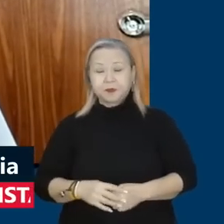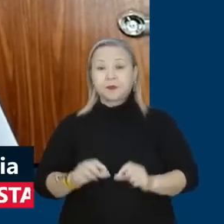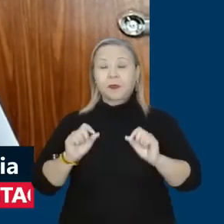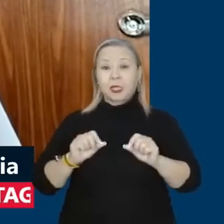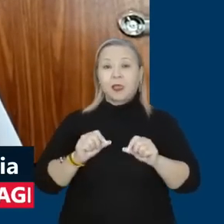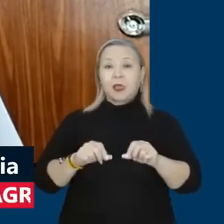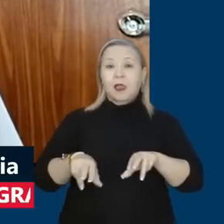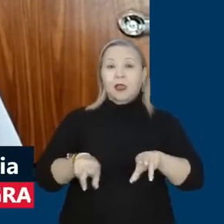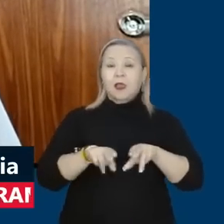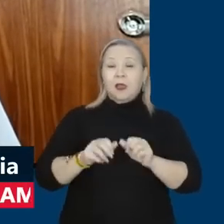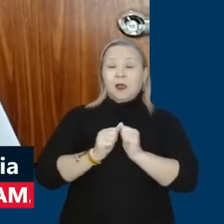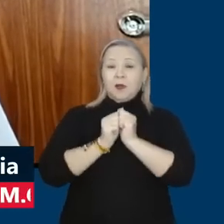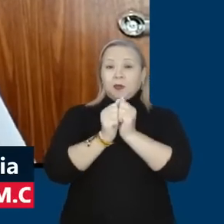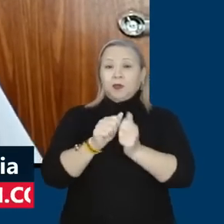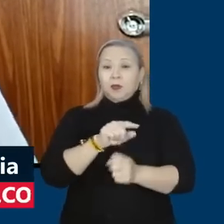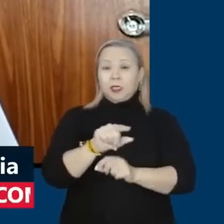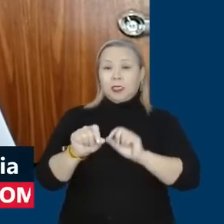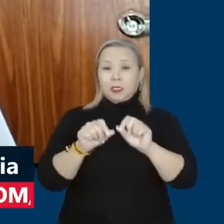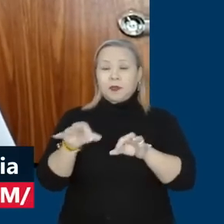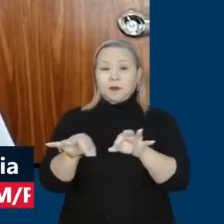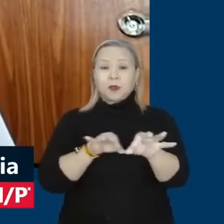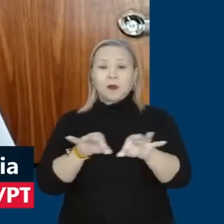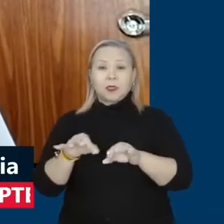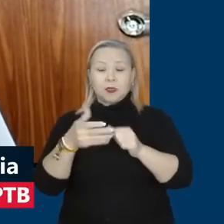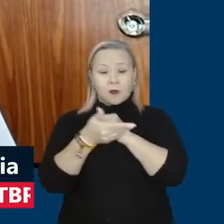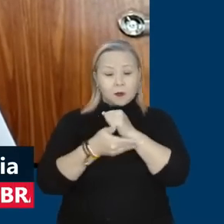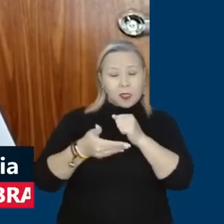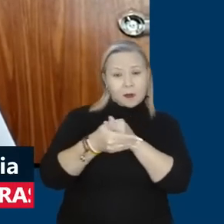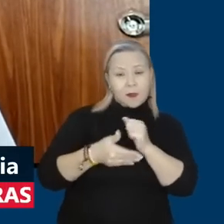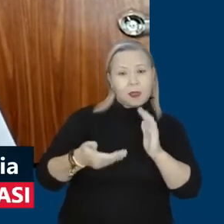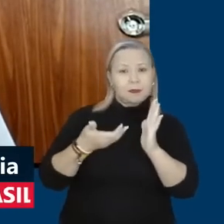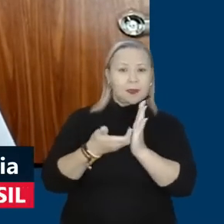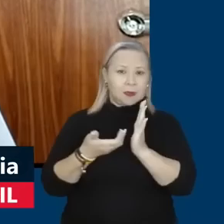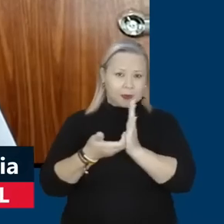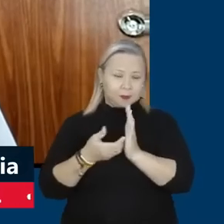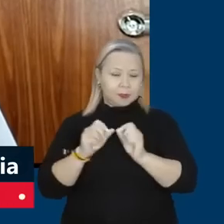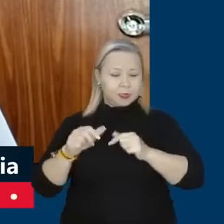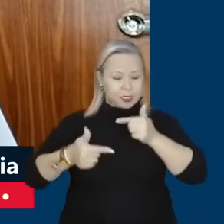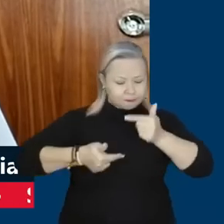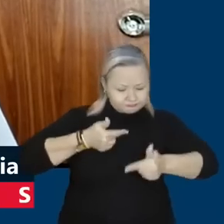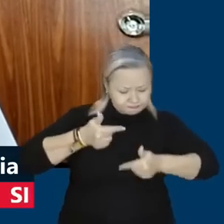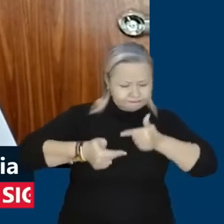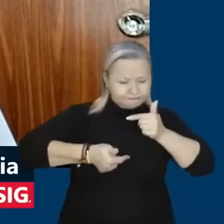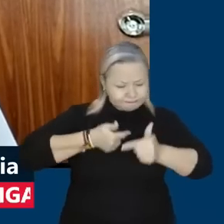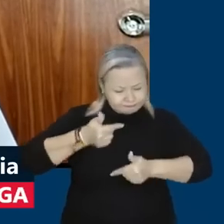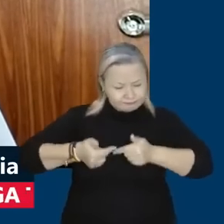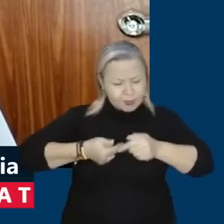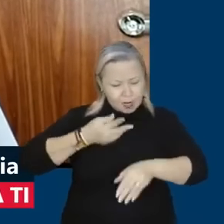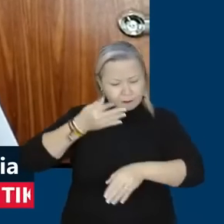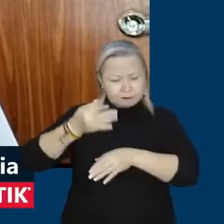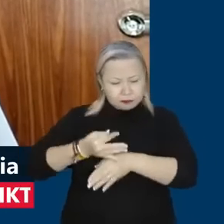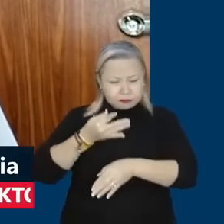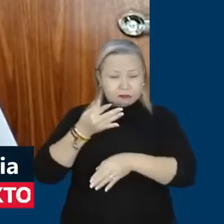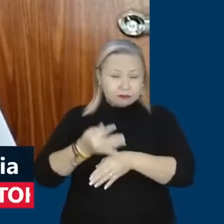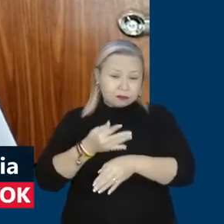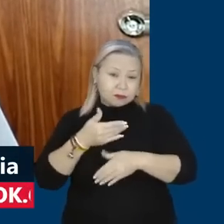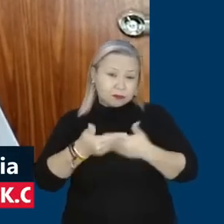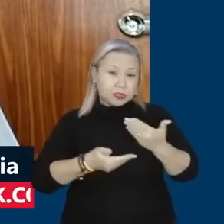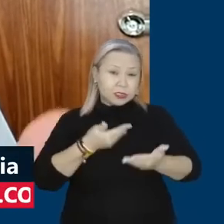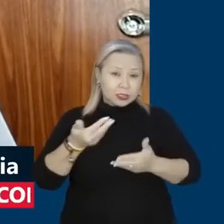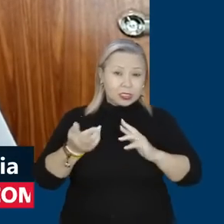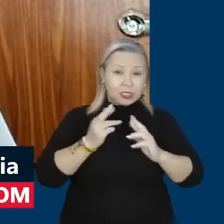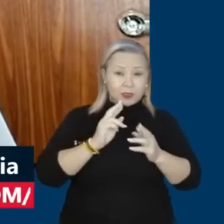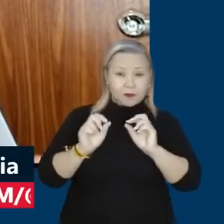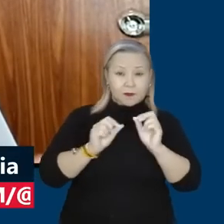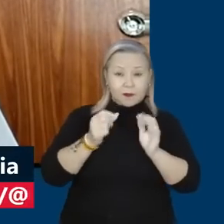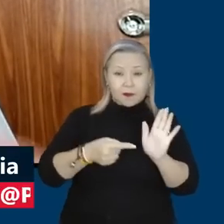isso, nós temos também a construção da base na Câmara, que é uma tarefa árdua, porque envolve negociações não só